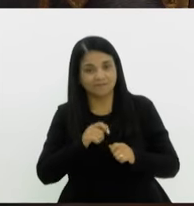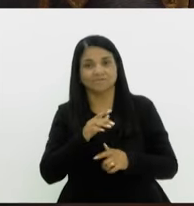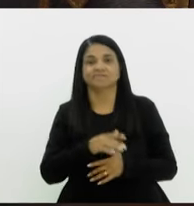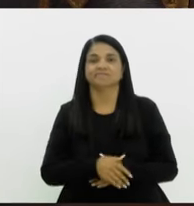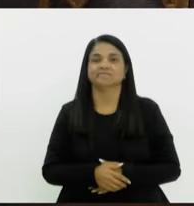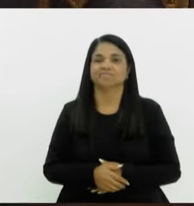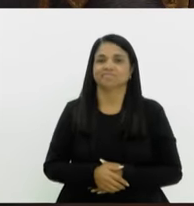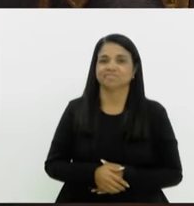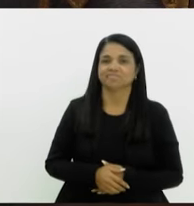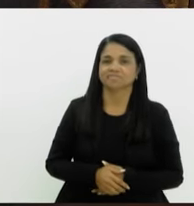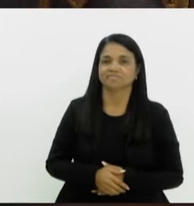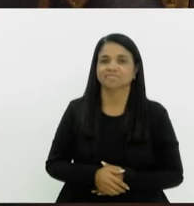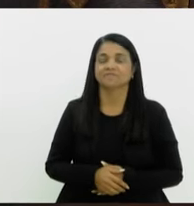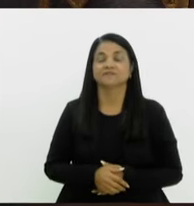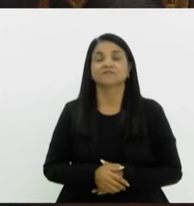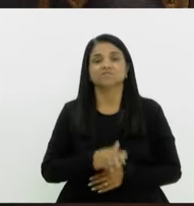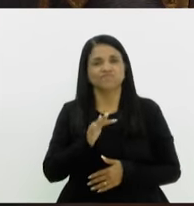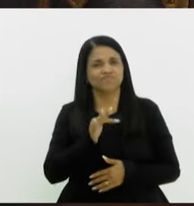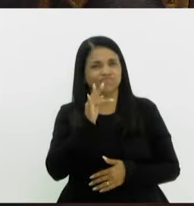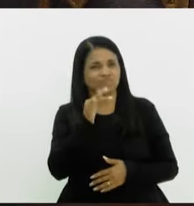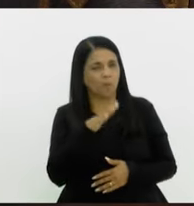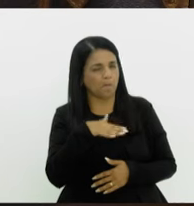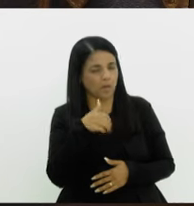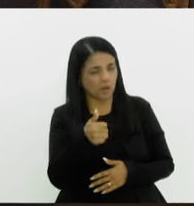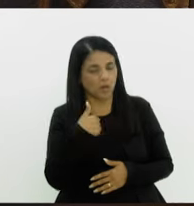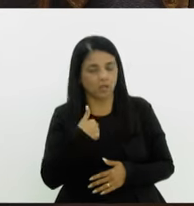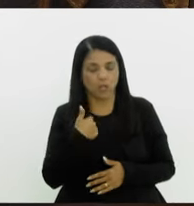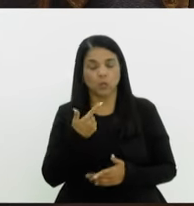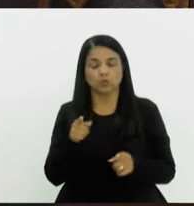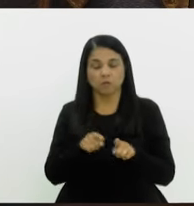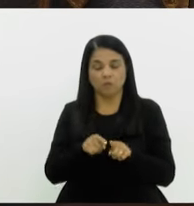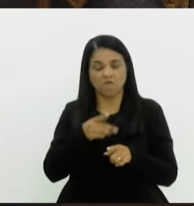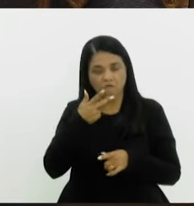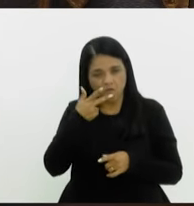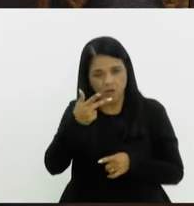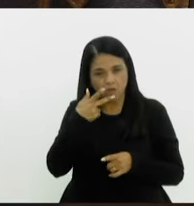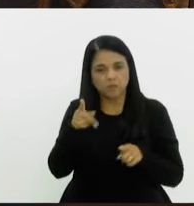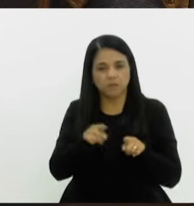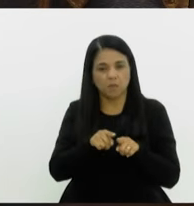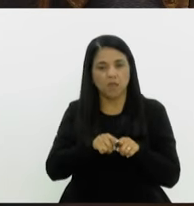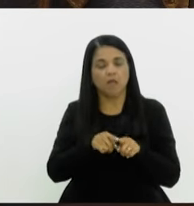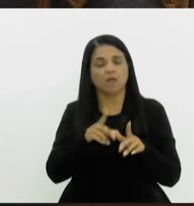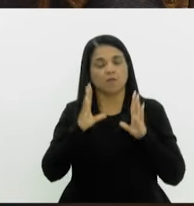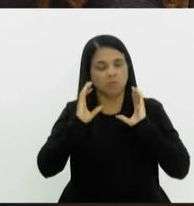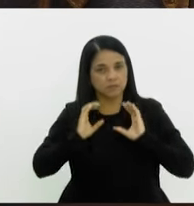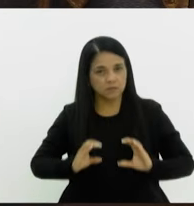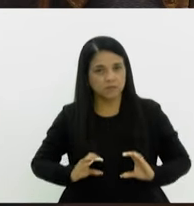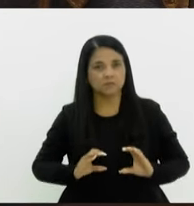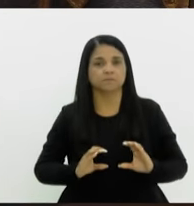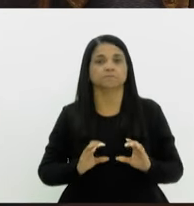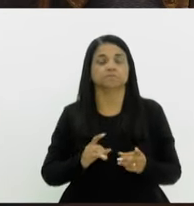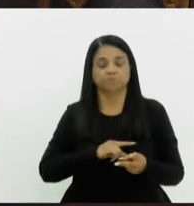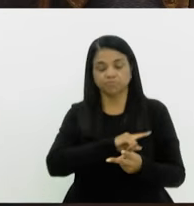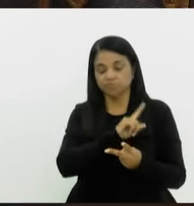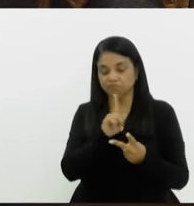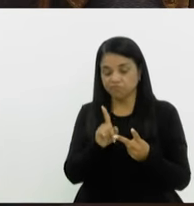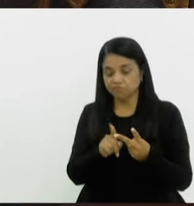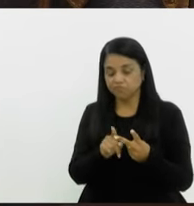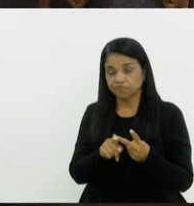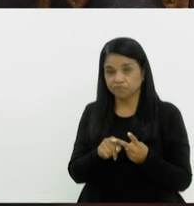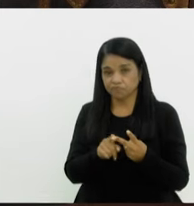eh como leitora eu também falo isso e como como cidadã a segunda coisa